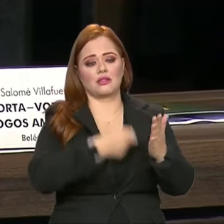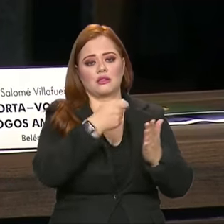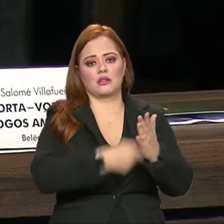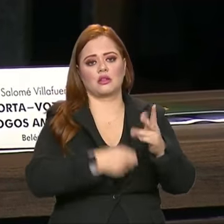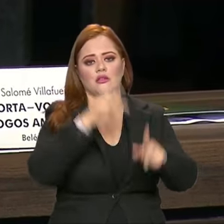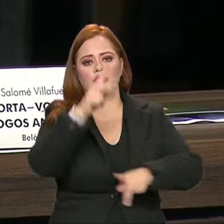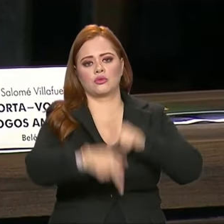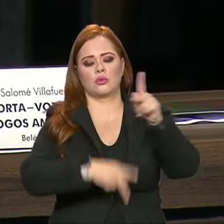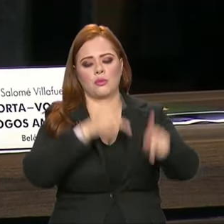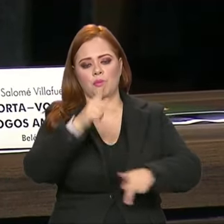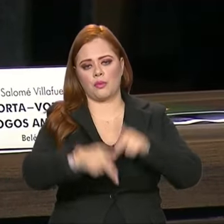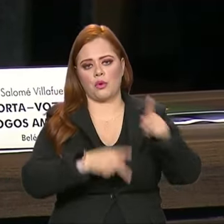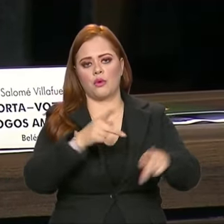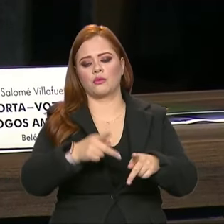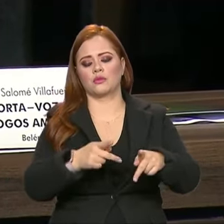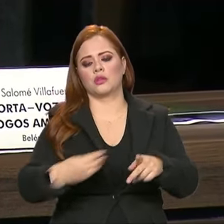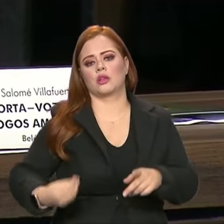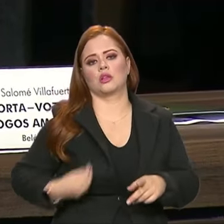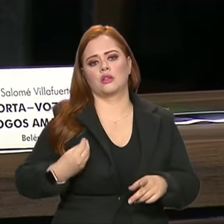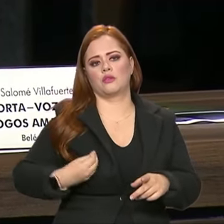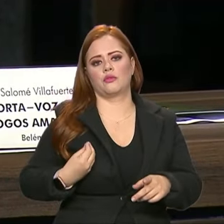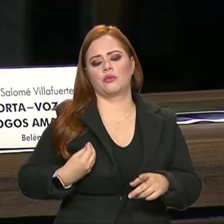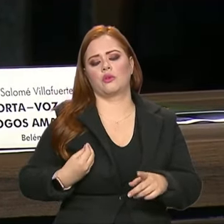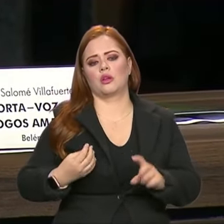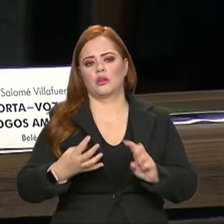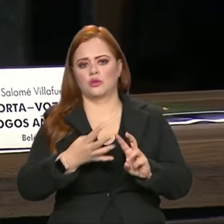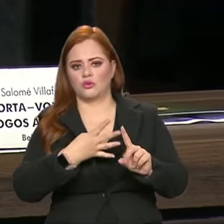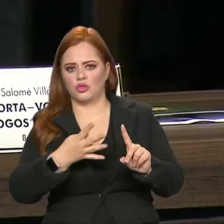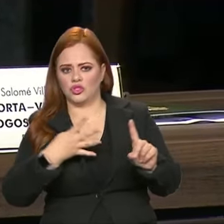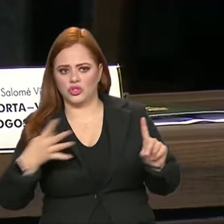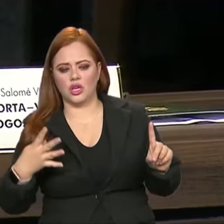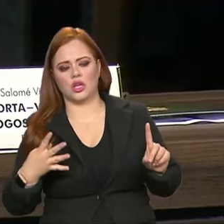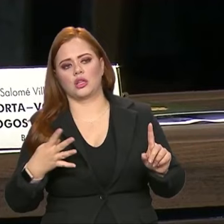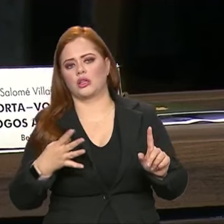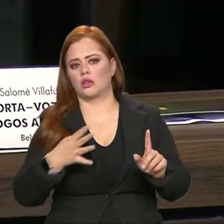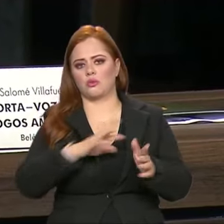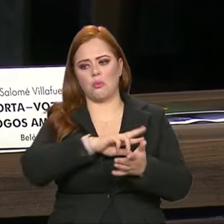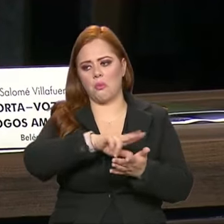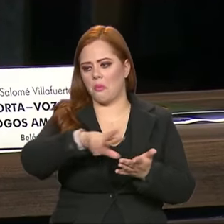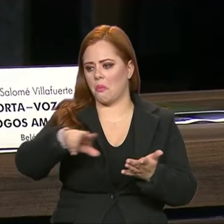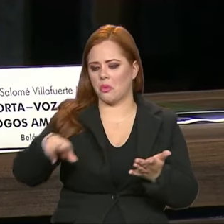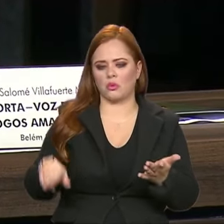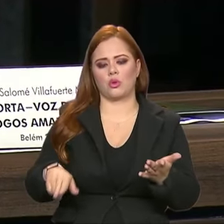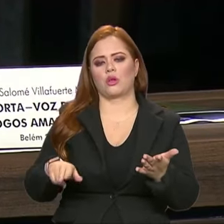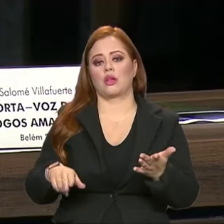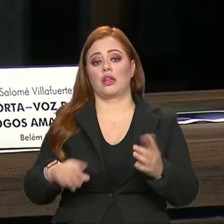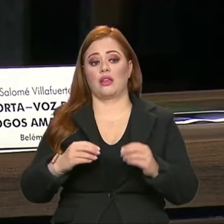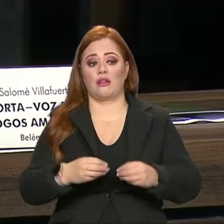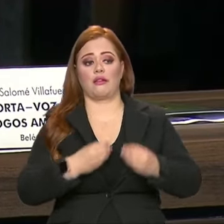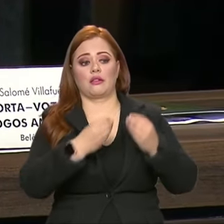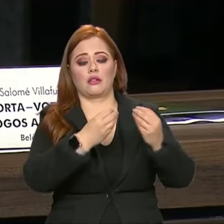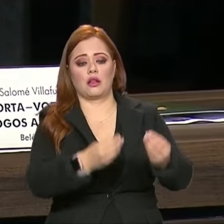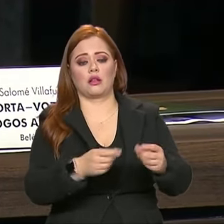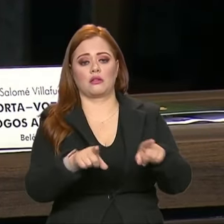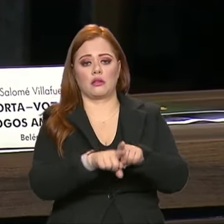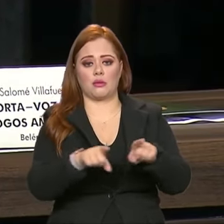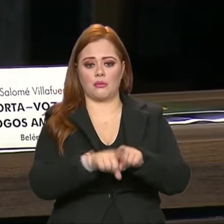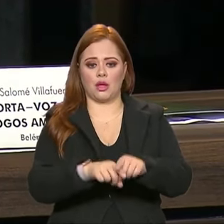e meios de vida. Um enfoque de gênero na distribuição e entrega de títulos das